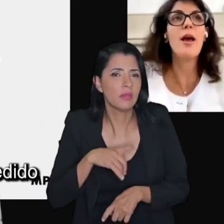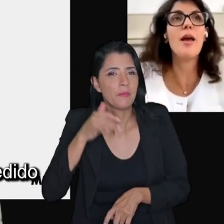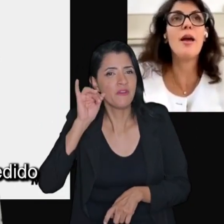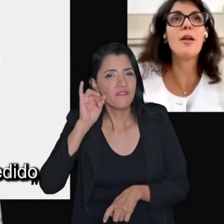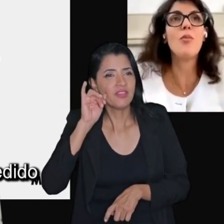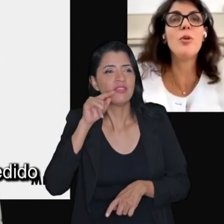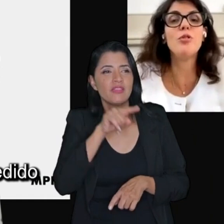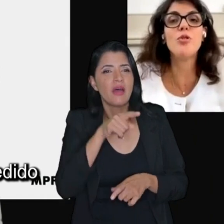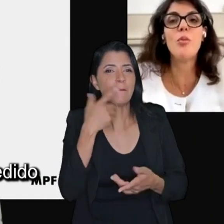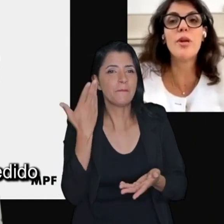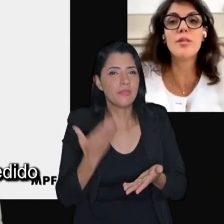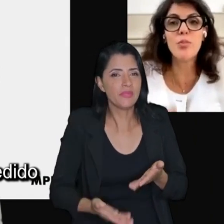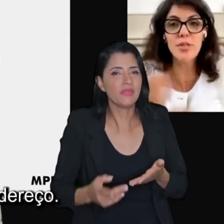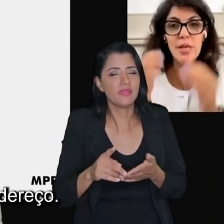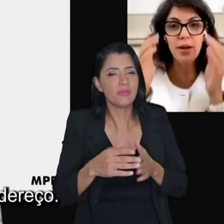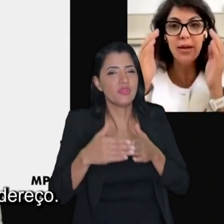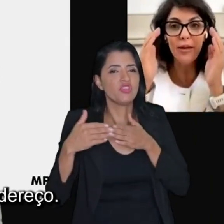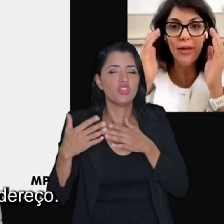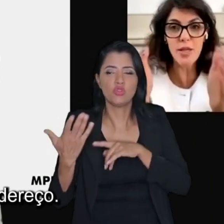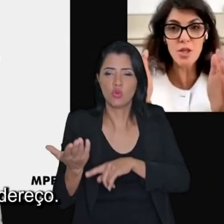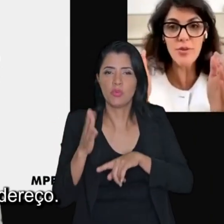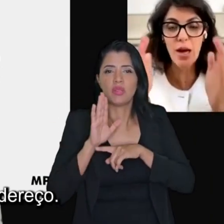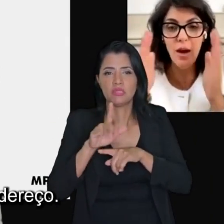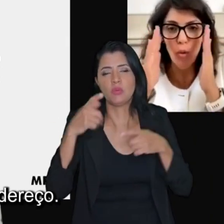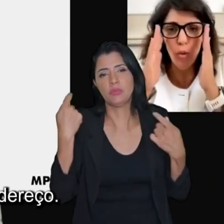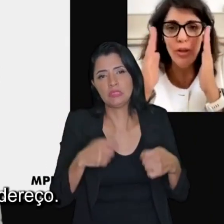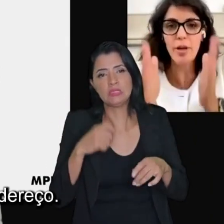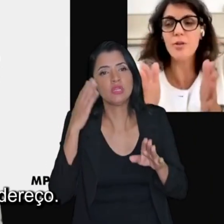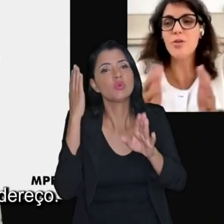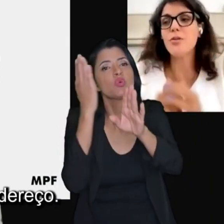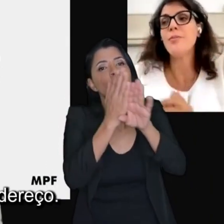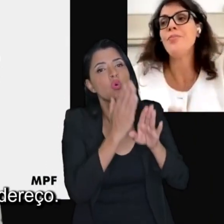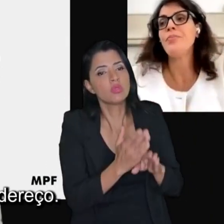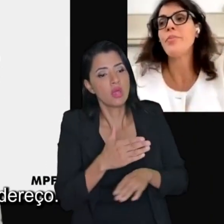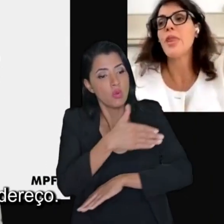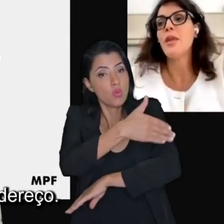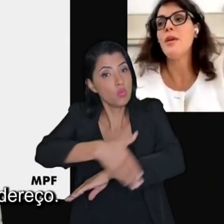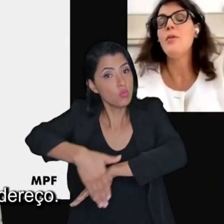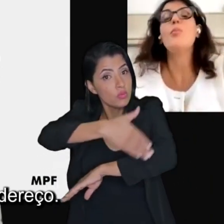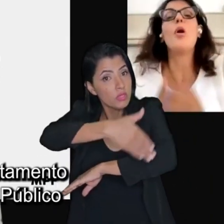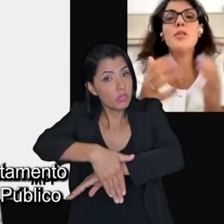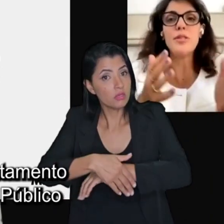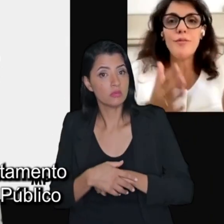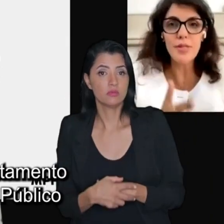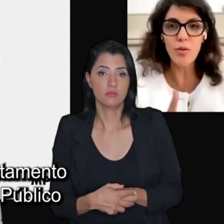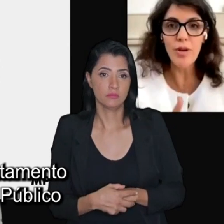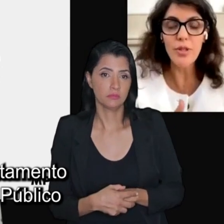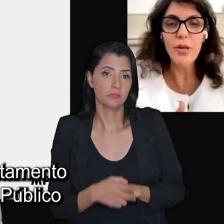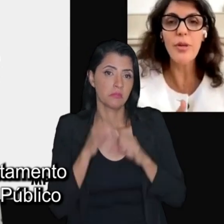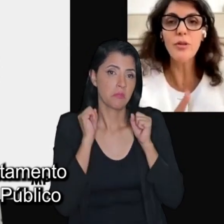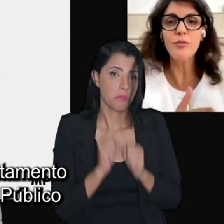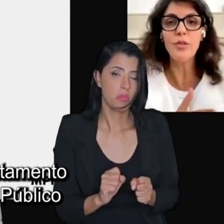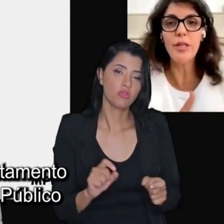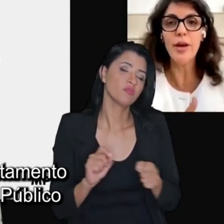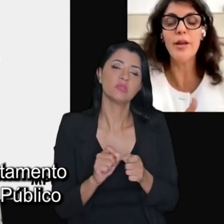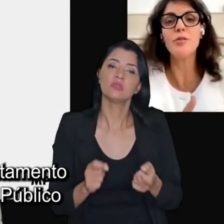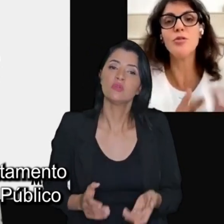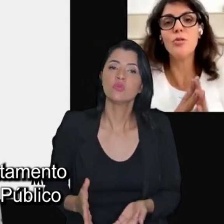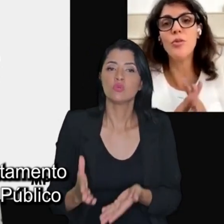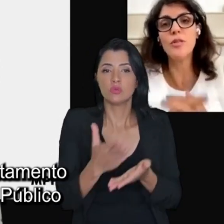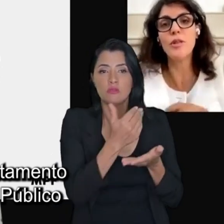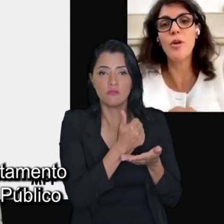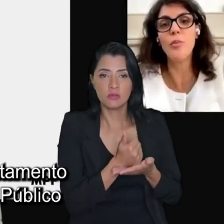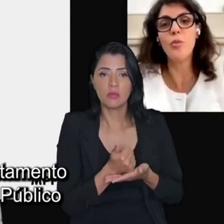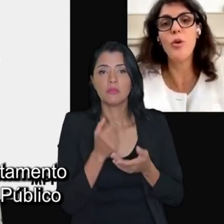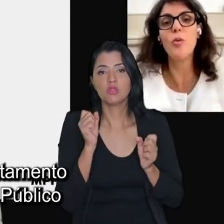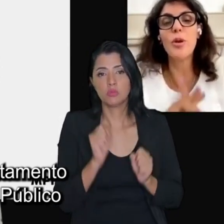phishing, num pedido de cooperação, precisa identificar o endereço. Pode-se fazer um levantamento via